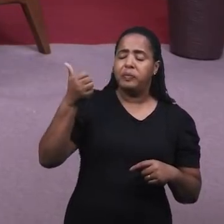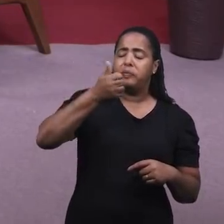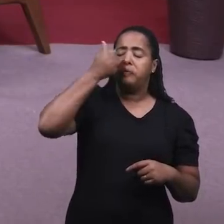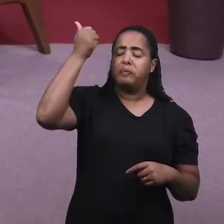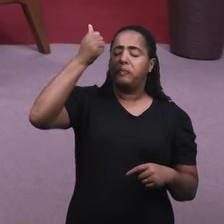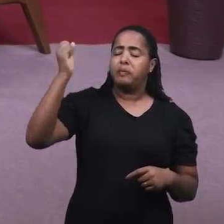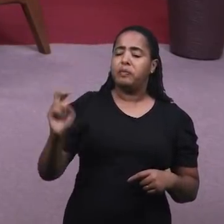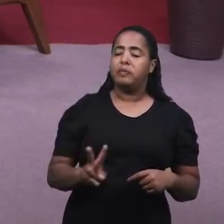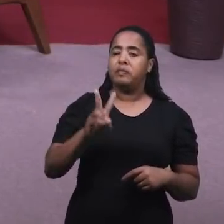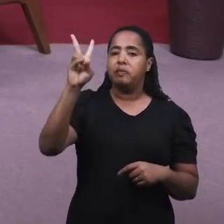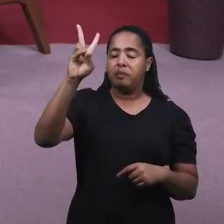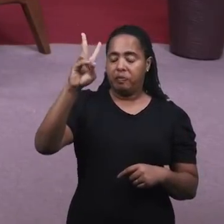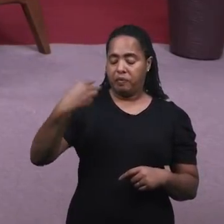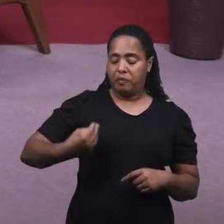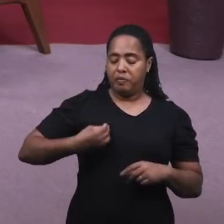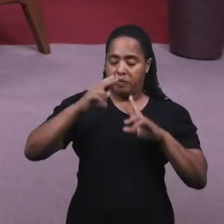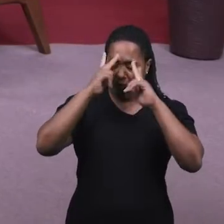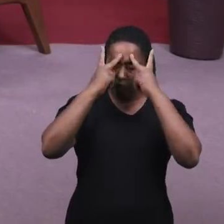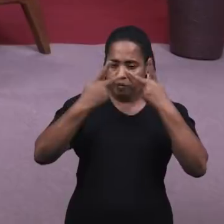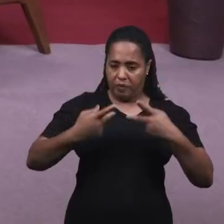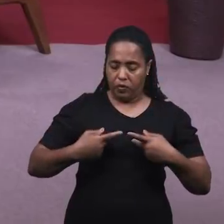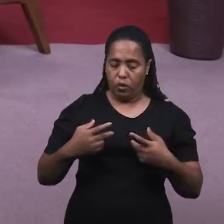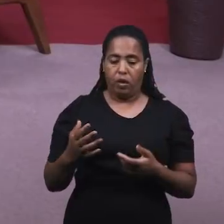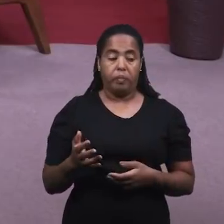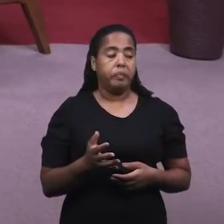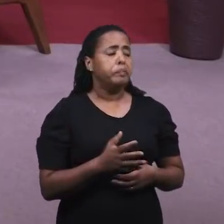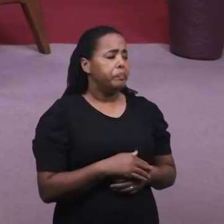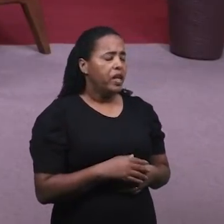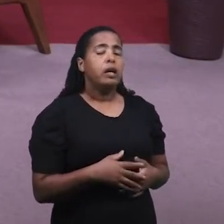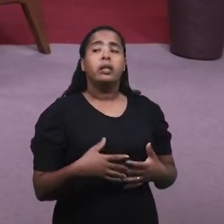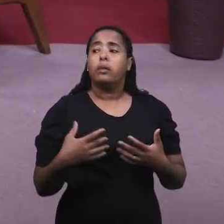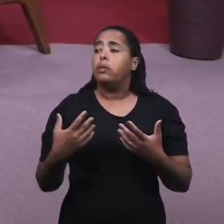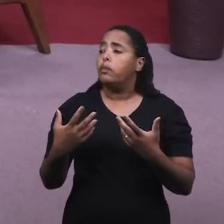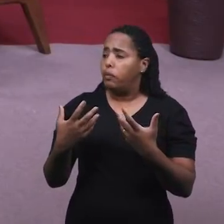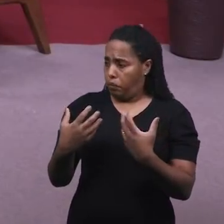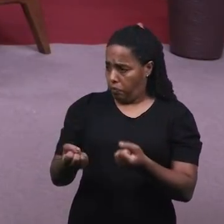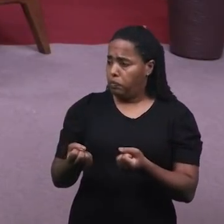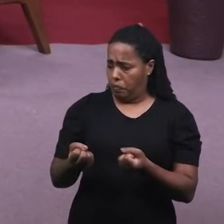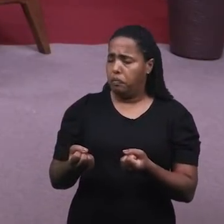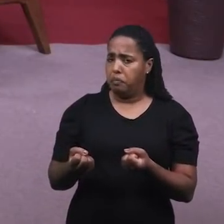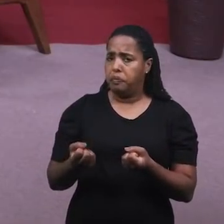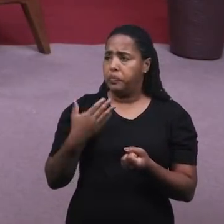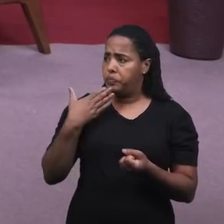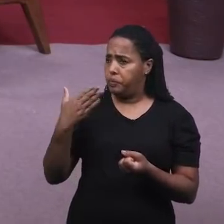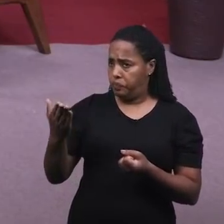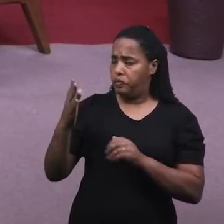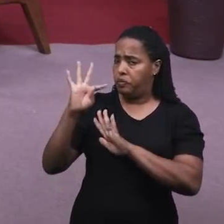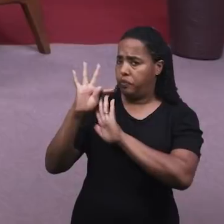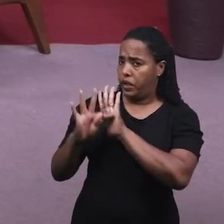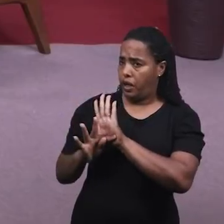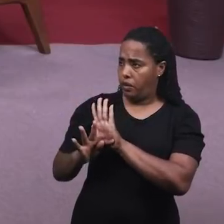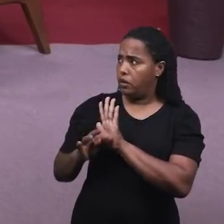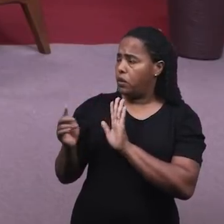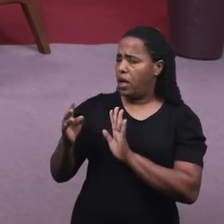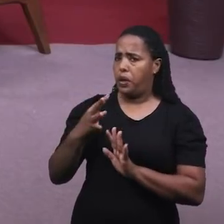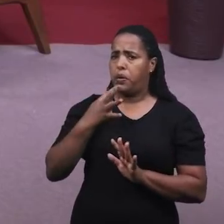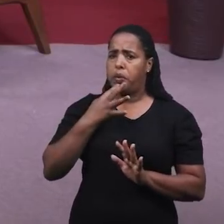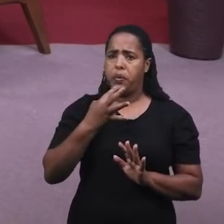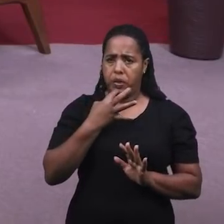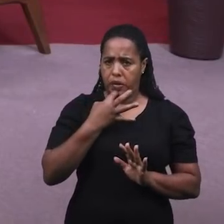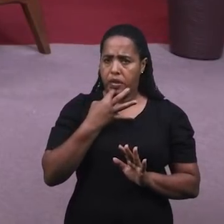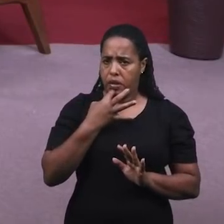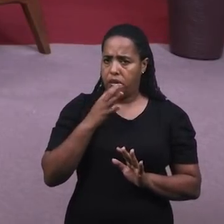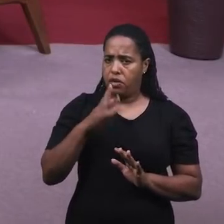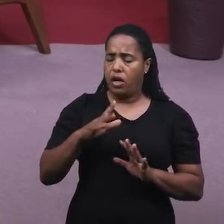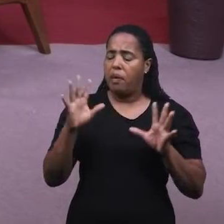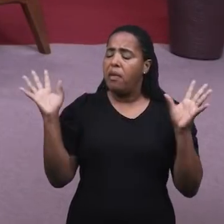do homem. Vamos pedir um texto aqui que ele é um texto que é muito conhecido, mas que